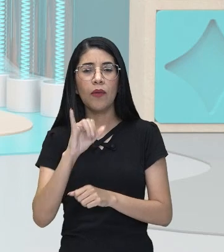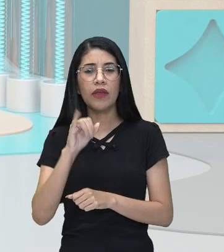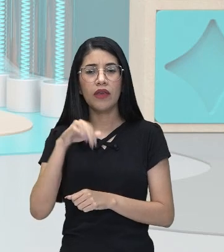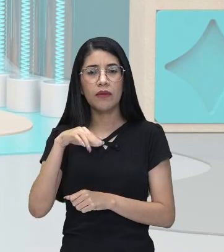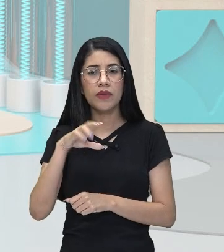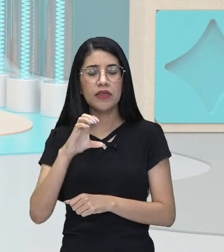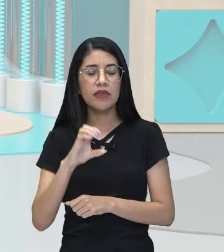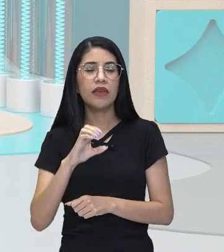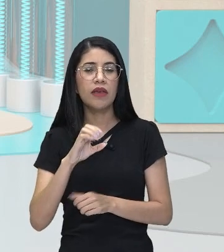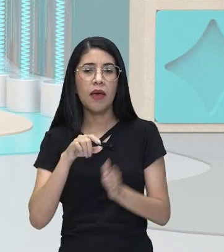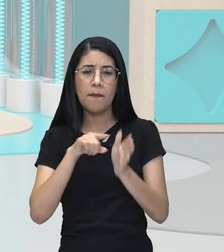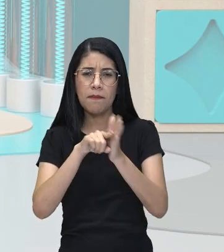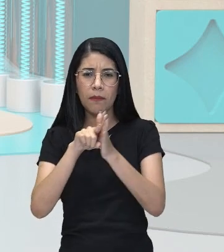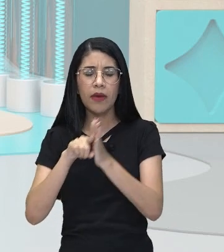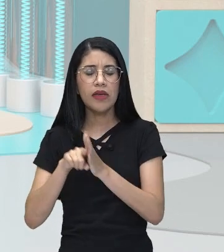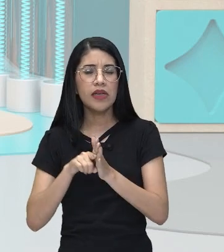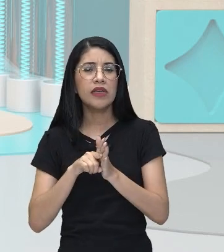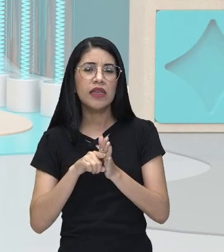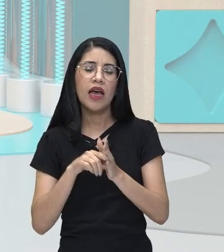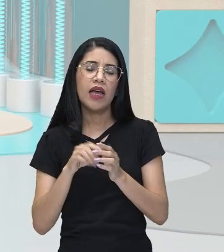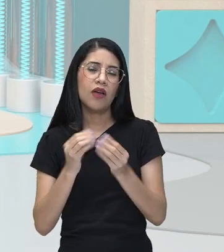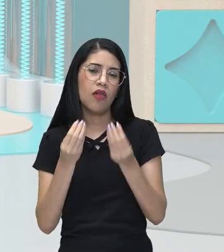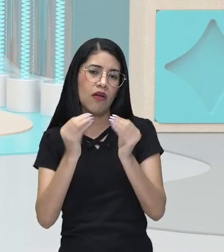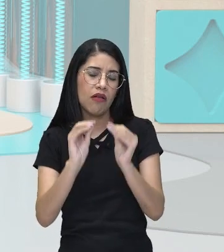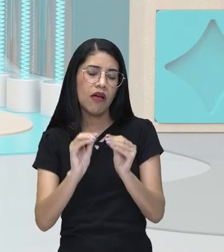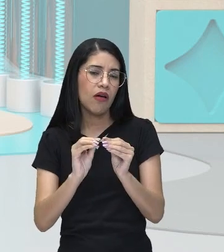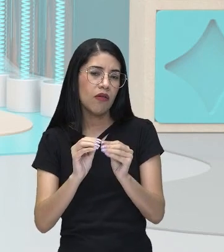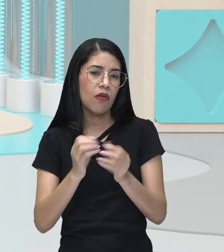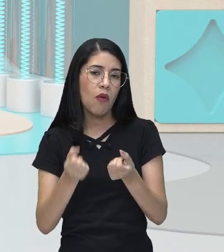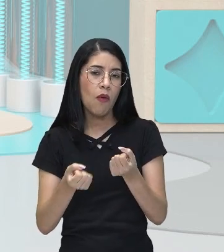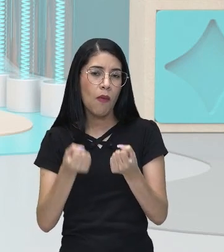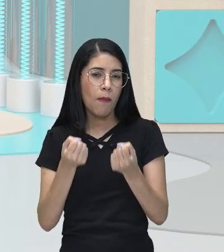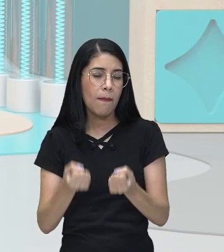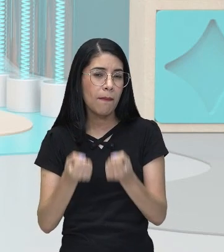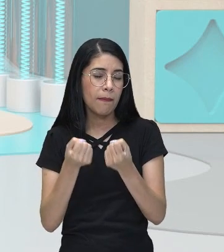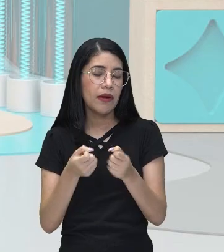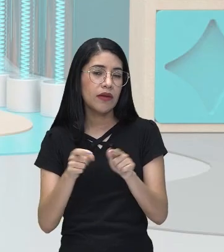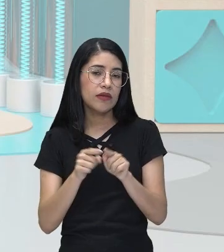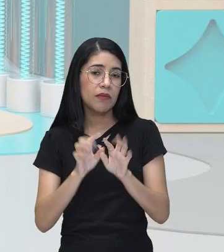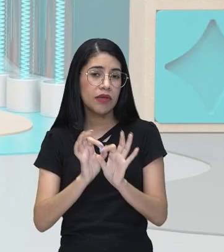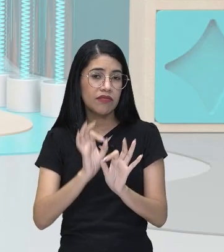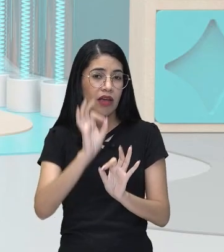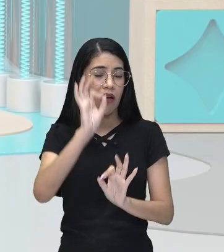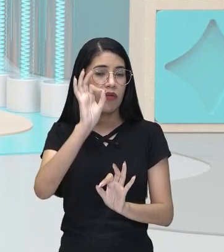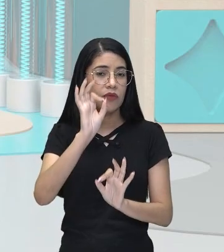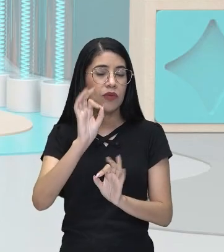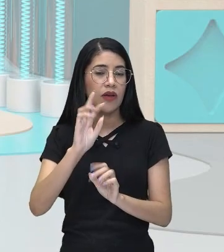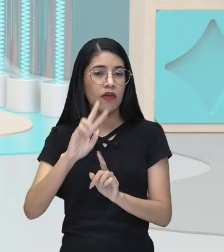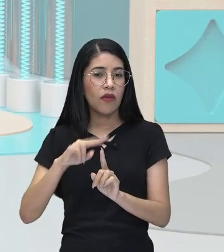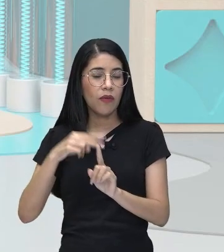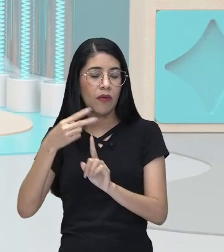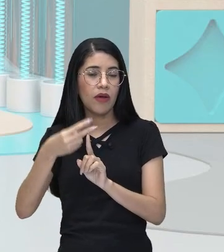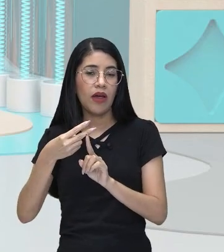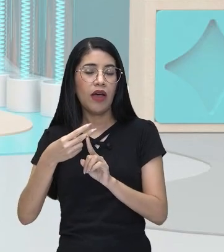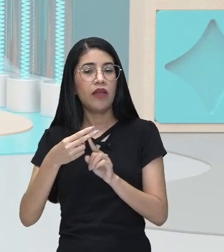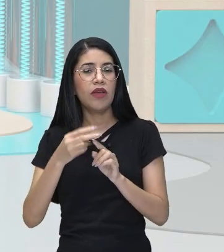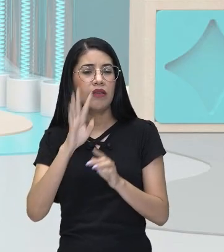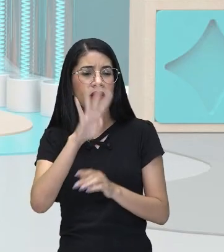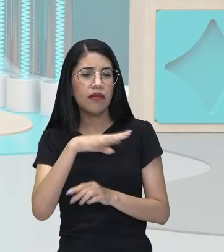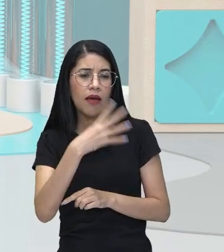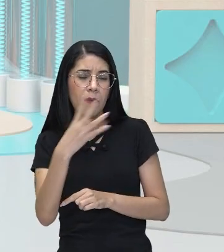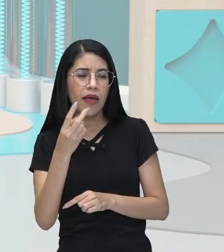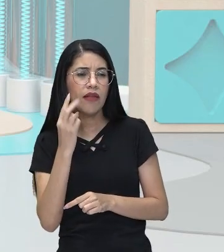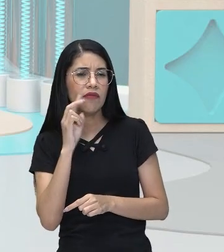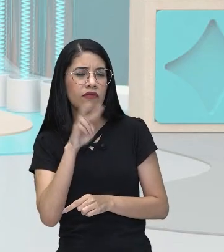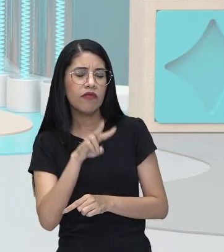massa corporal, né? Você coloca o teu peso, bota lá a sua altura vezes a sua altura, o resultado que der vai na tabelinha e vê. Tente se manter